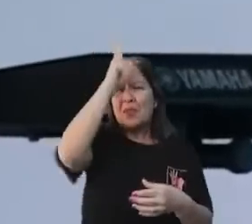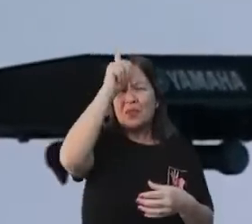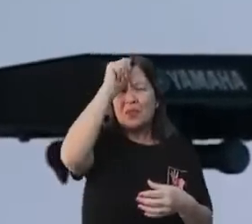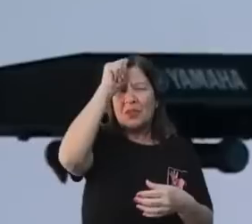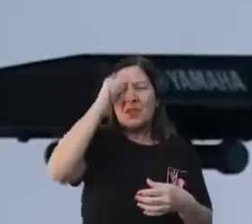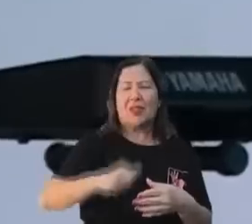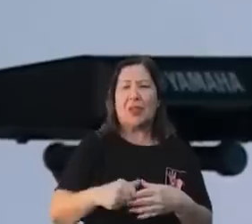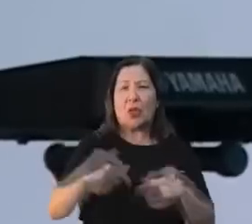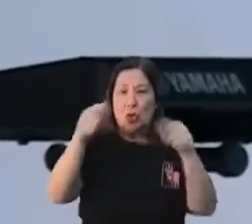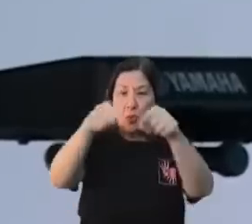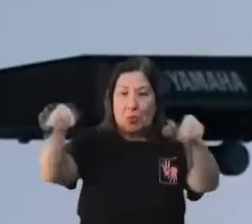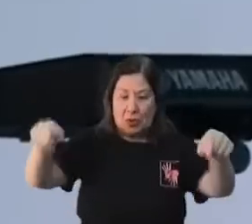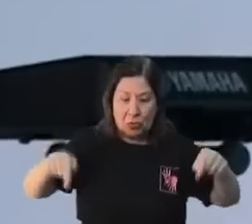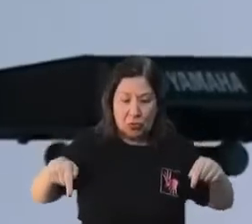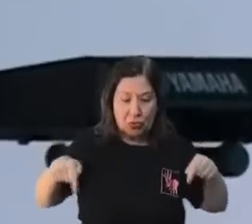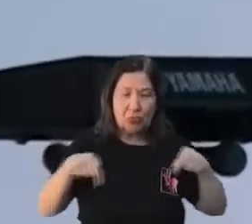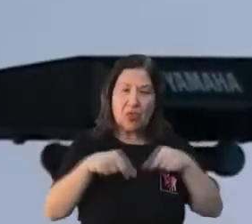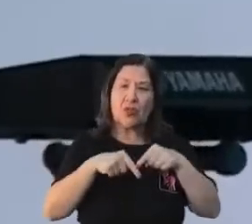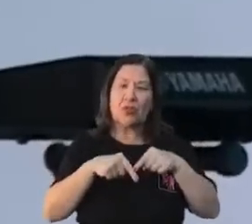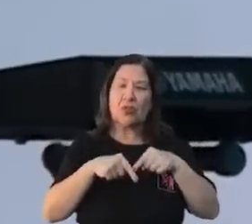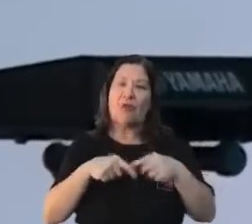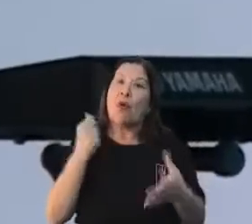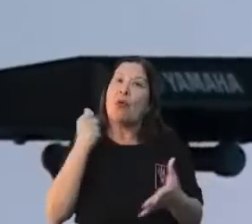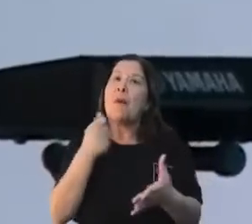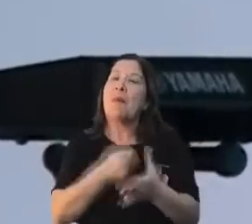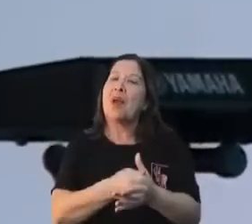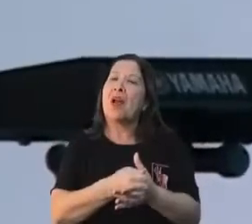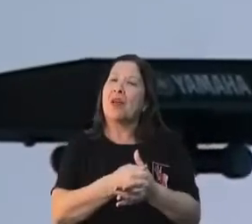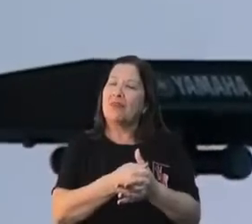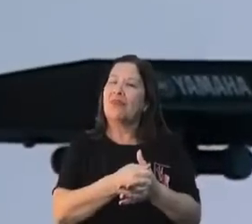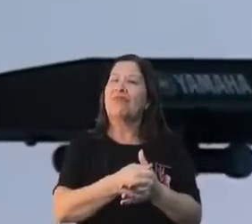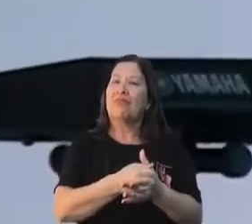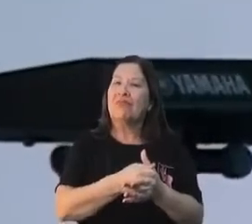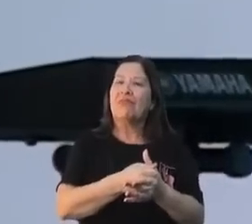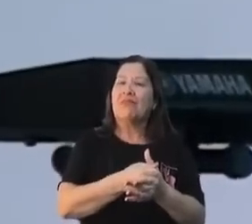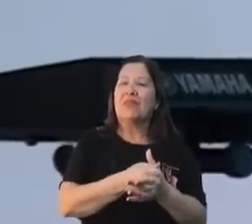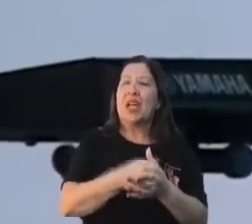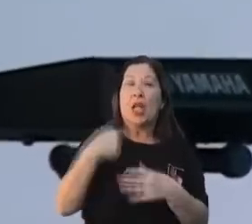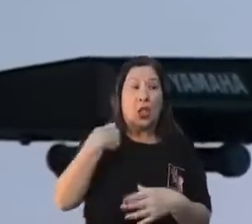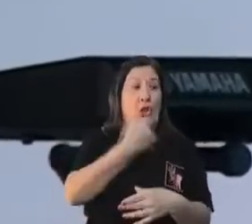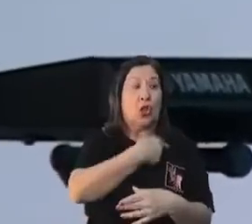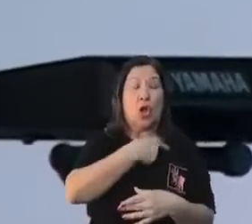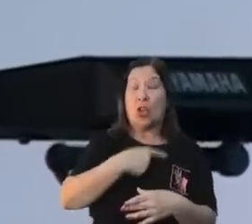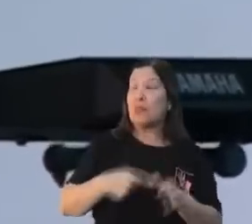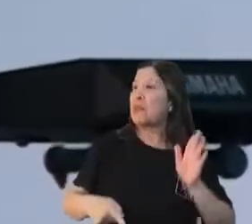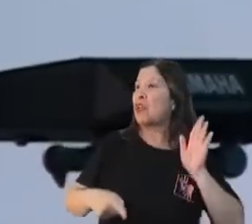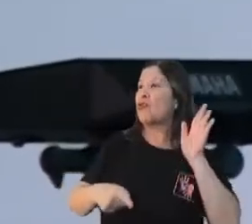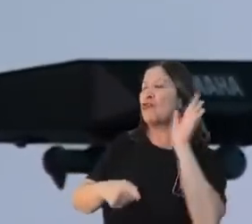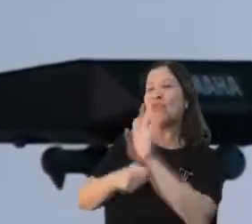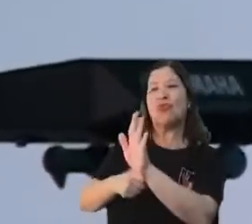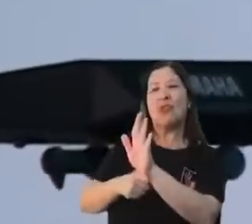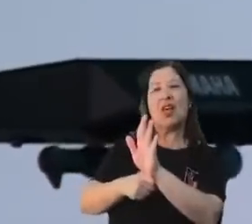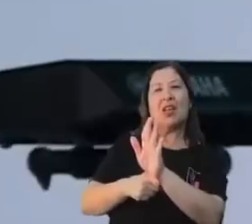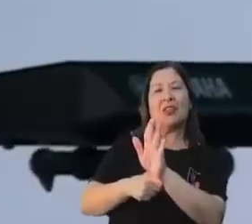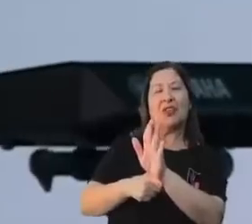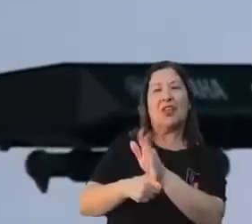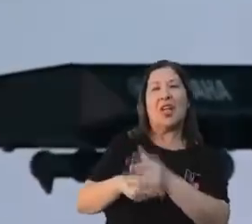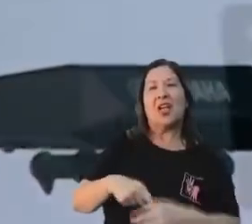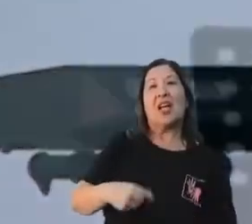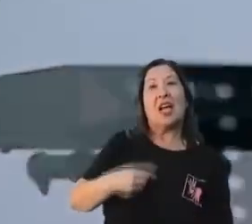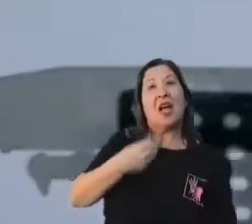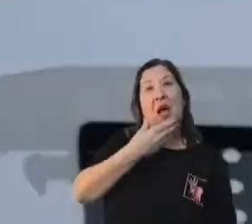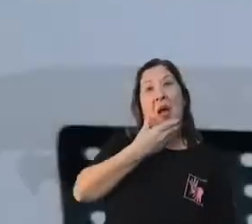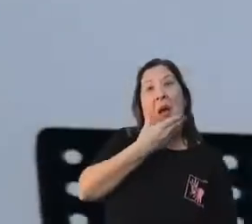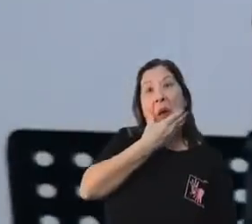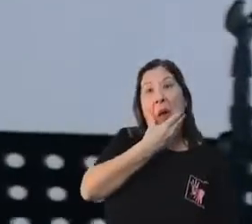não, vamos comprar a terra, vamos passar a escritura no nome da Dona Lourdes, ela vai ser a proprietária da terra, comprar a terra, passar a escritura no